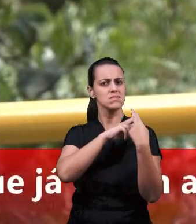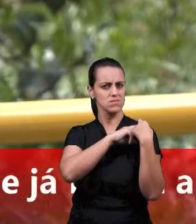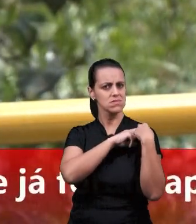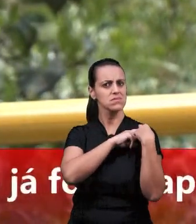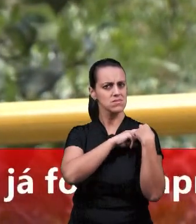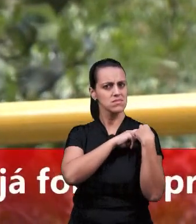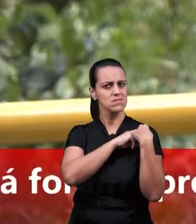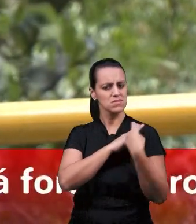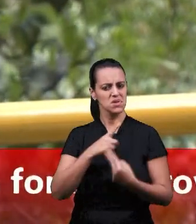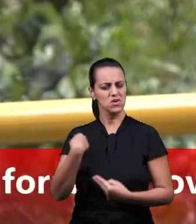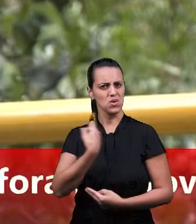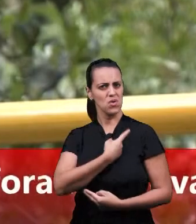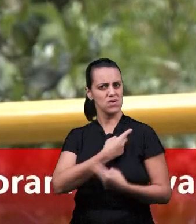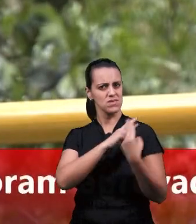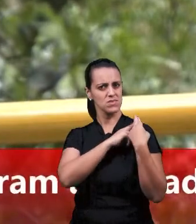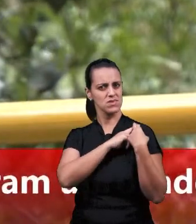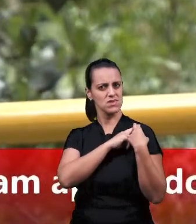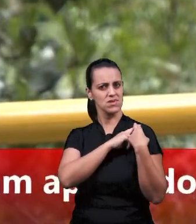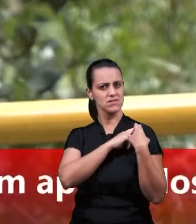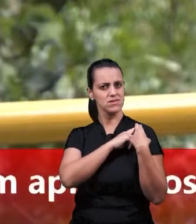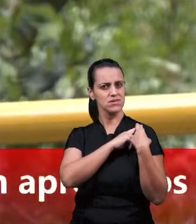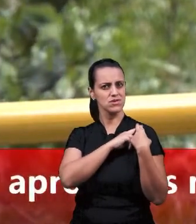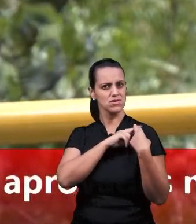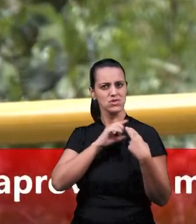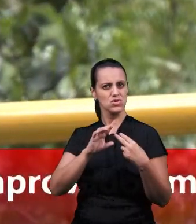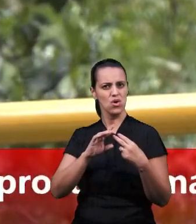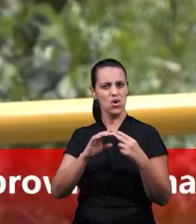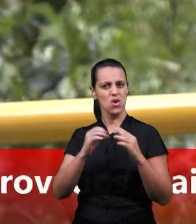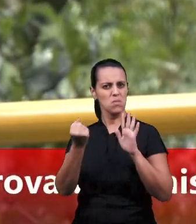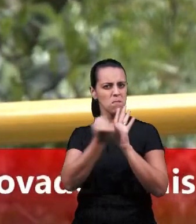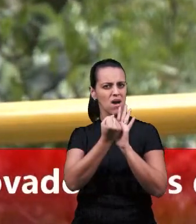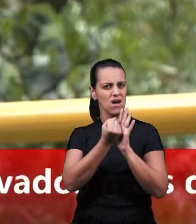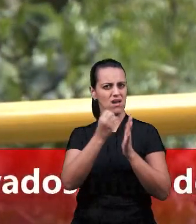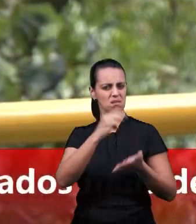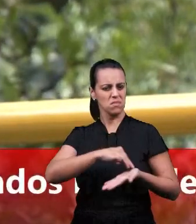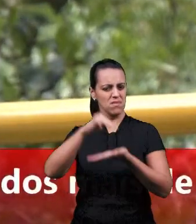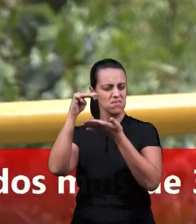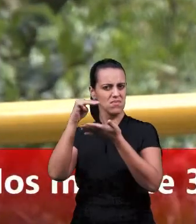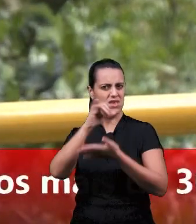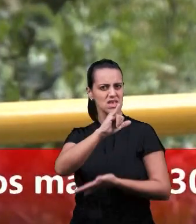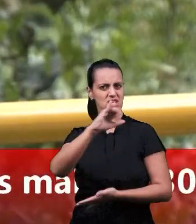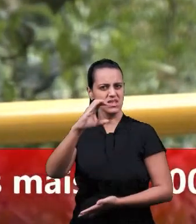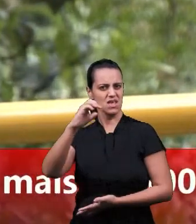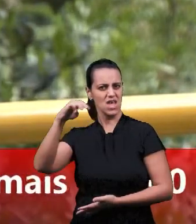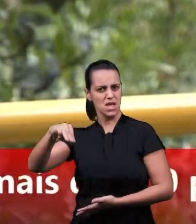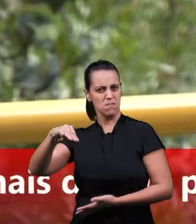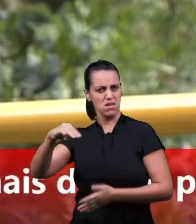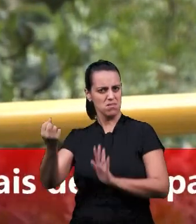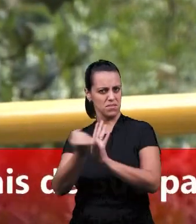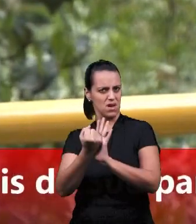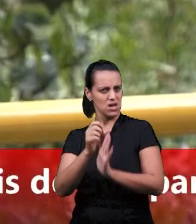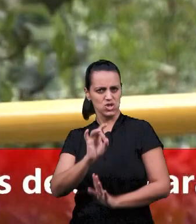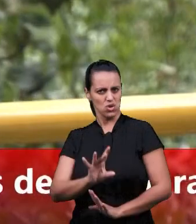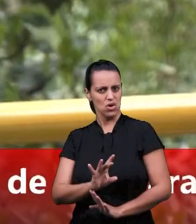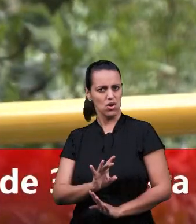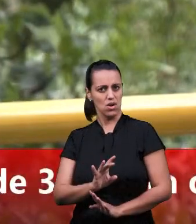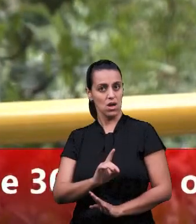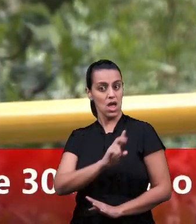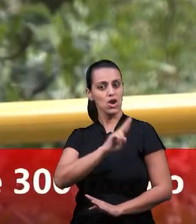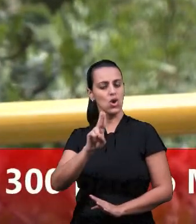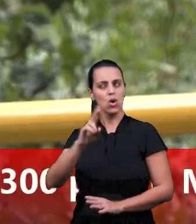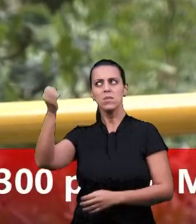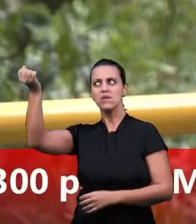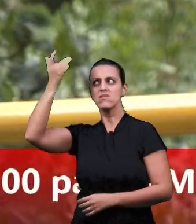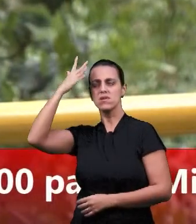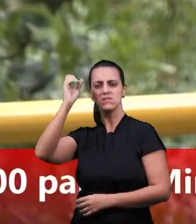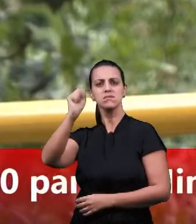com a Igreja Cristã Maranata, com a sigla, embora que temos esse nome por revelação, para dizer que nós temos que